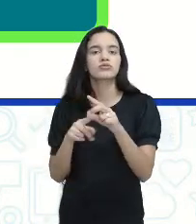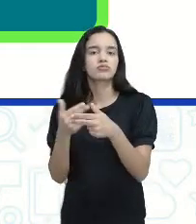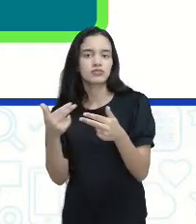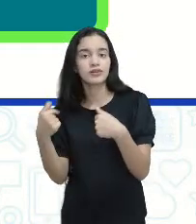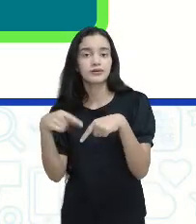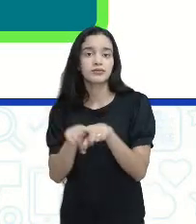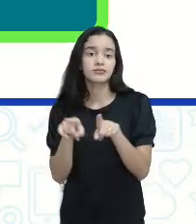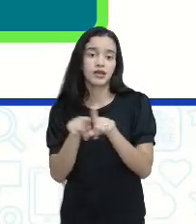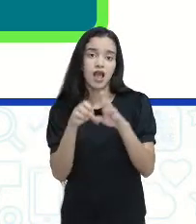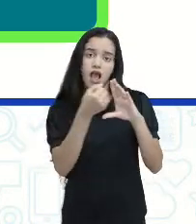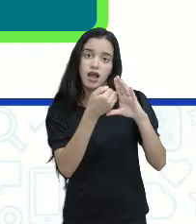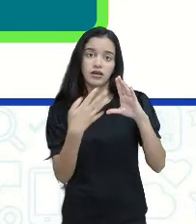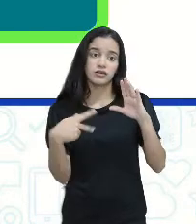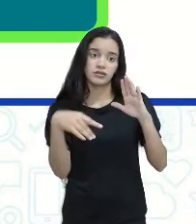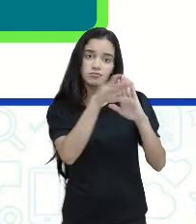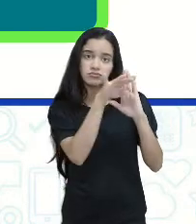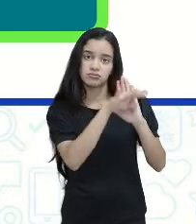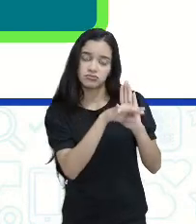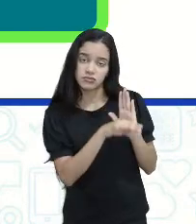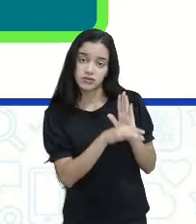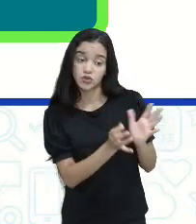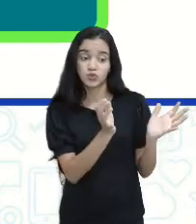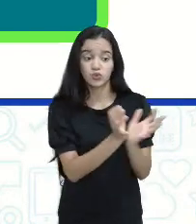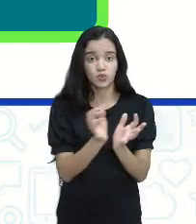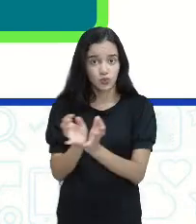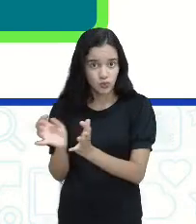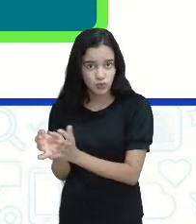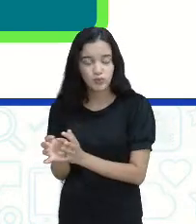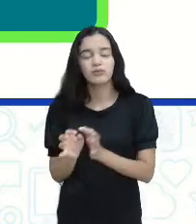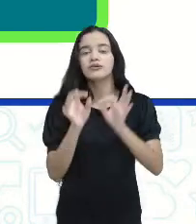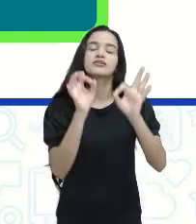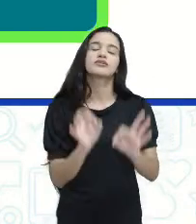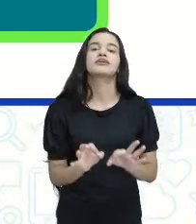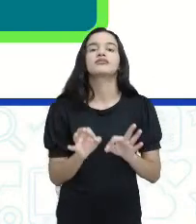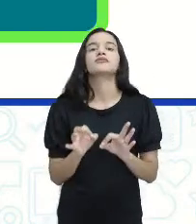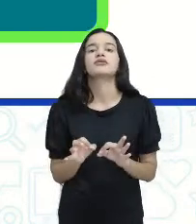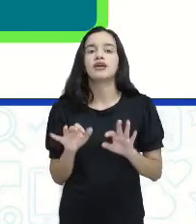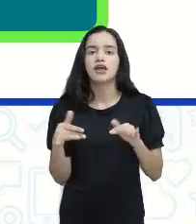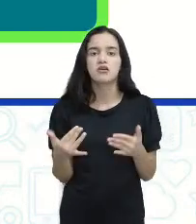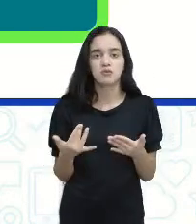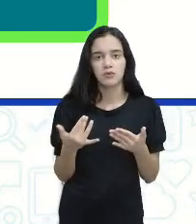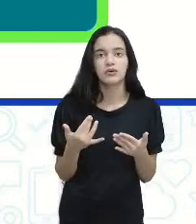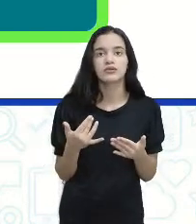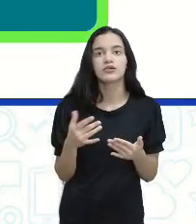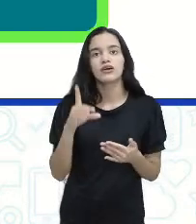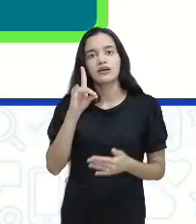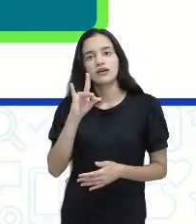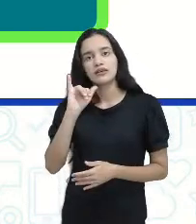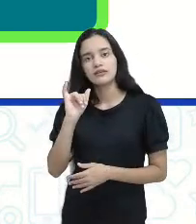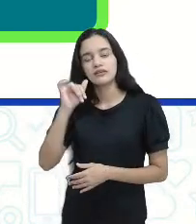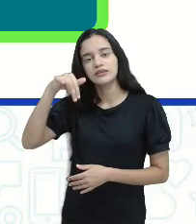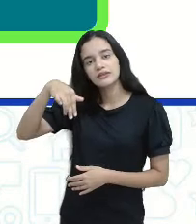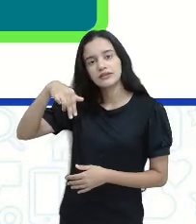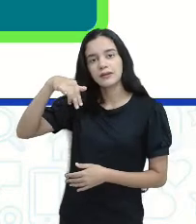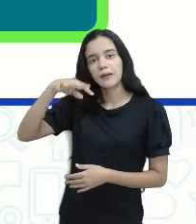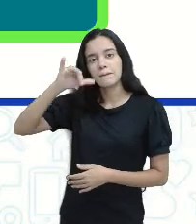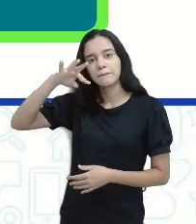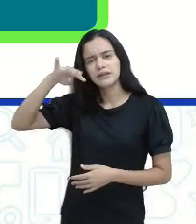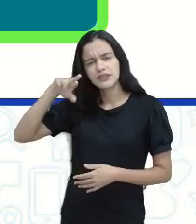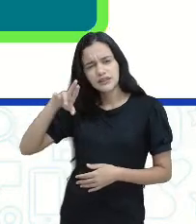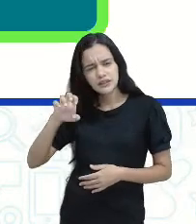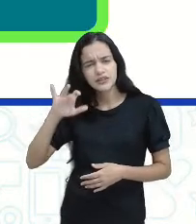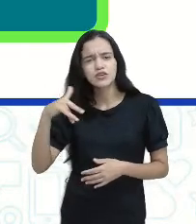foram classificando esses elementos em grupos, tá certo? E aí, quando o Dmitri começou a observar